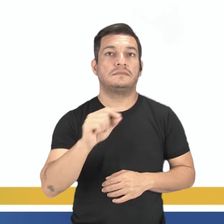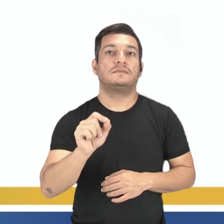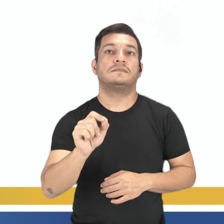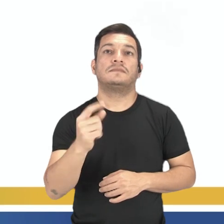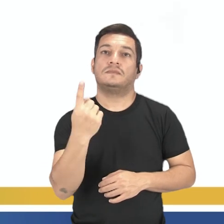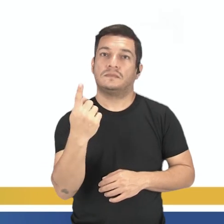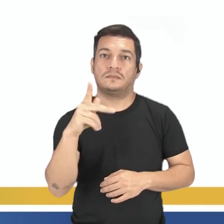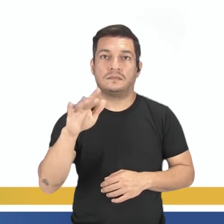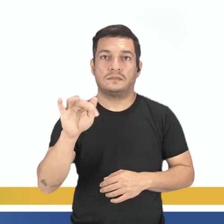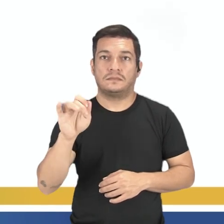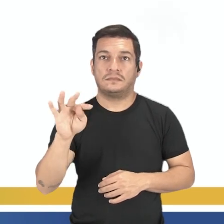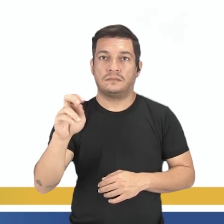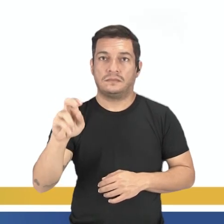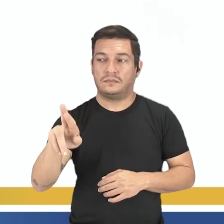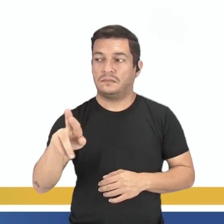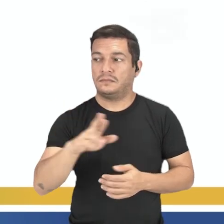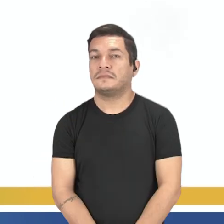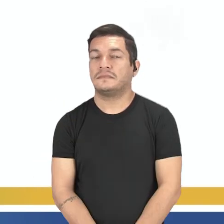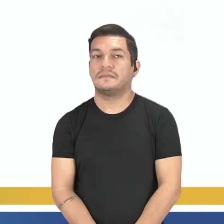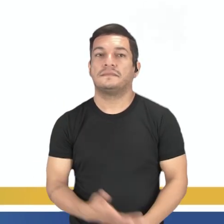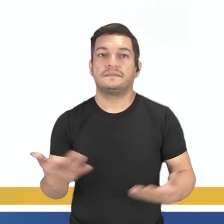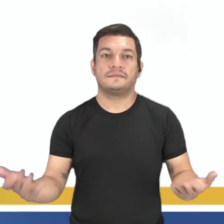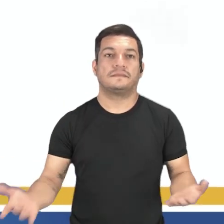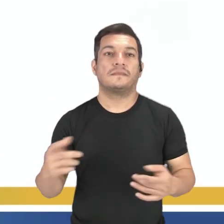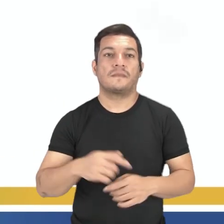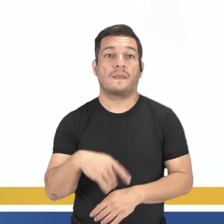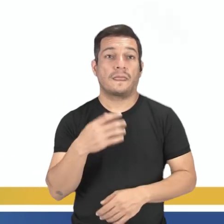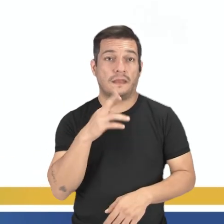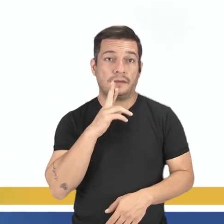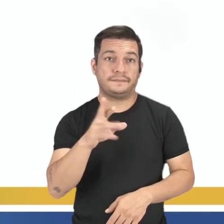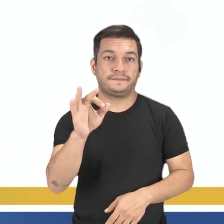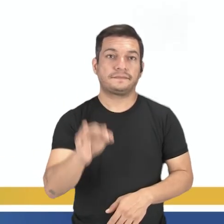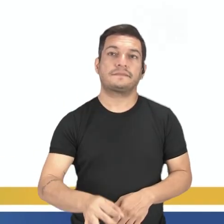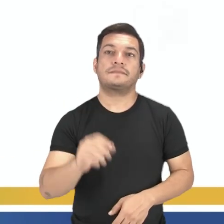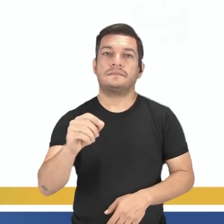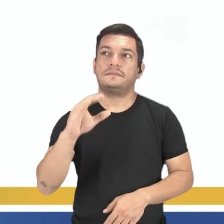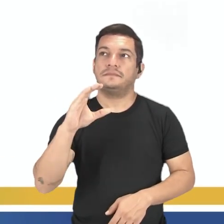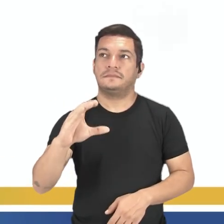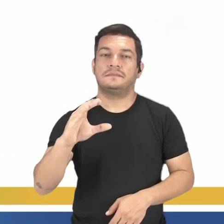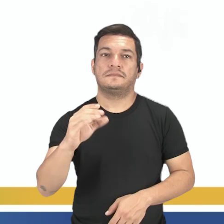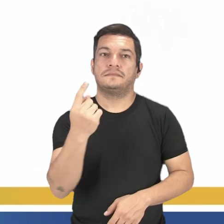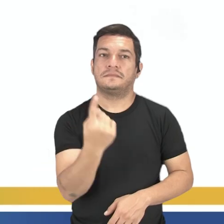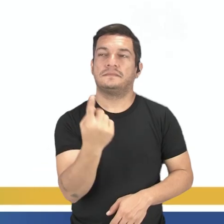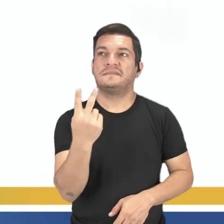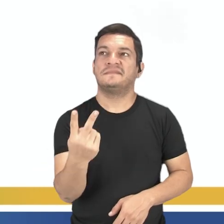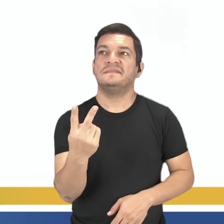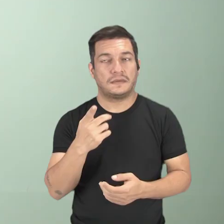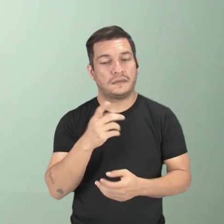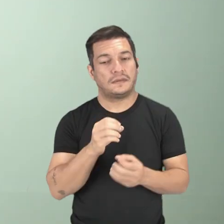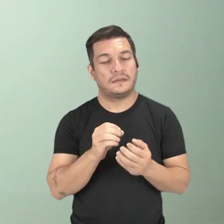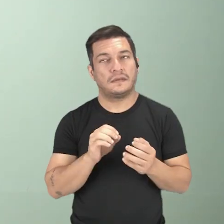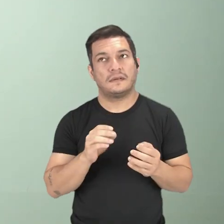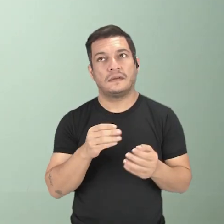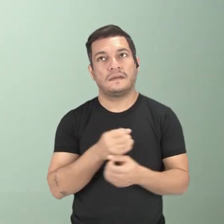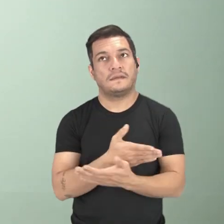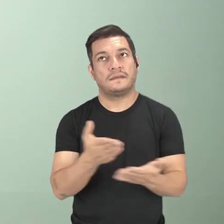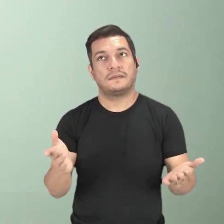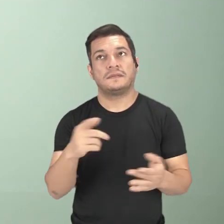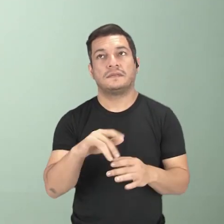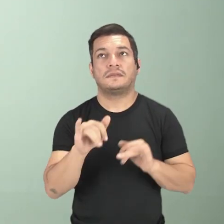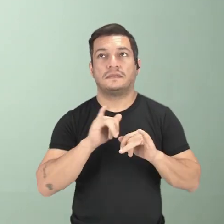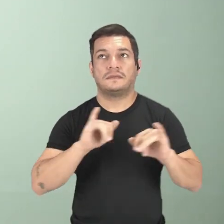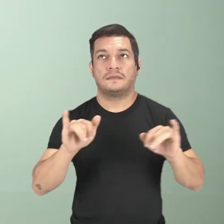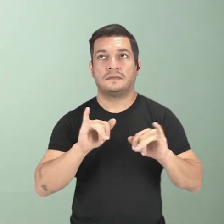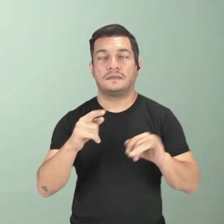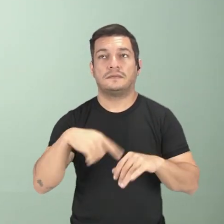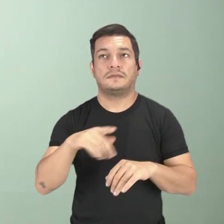apenas um fator, tá? Então, nesse caso, a alternativa correta é a letra C, 1 e 2, tá? A informação